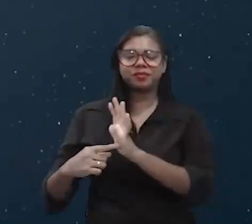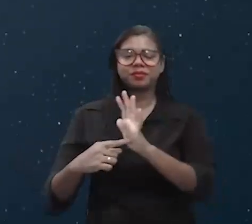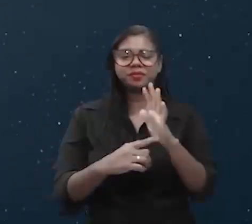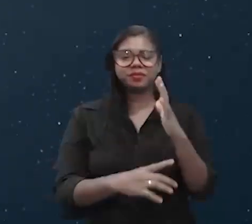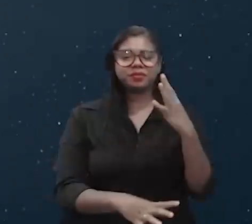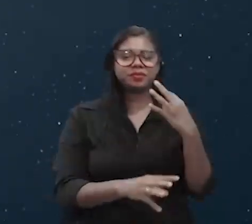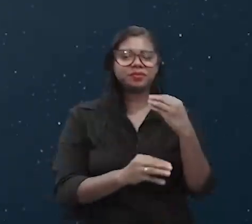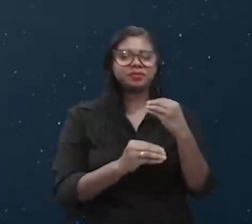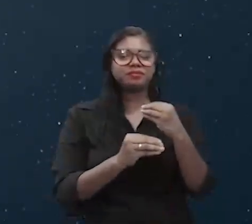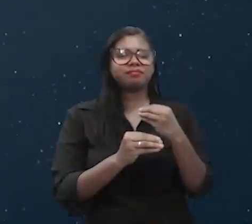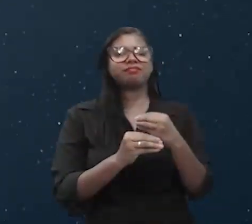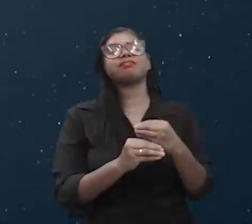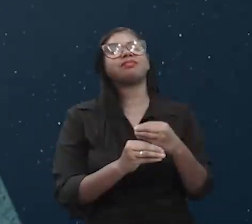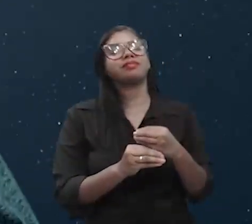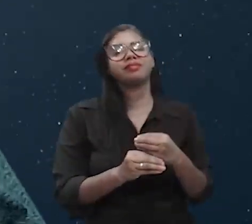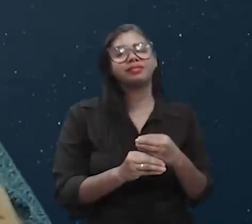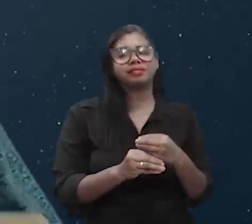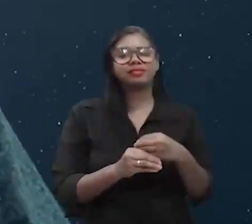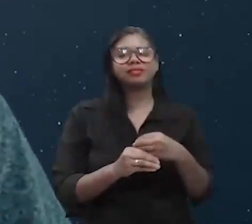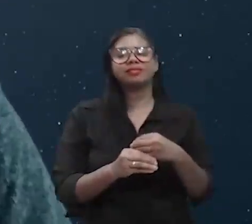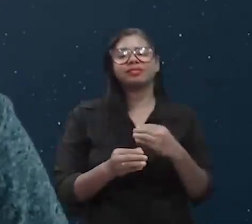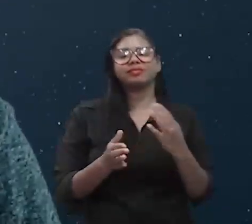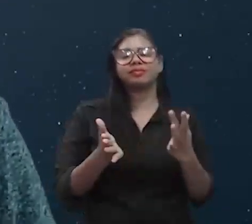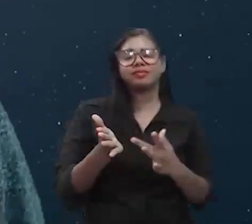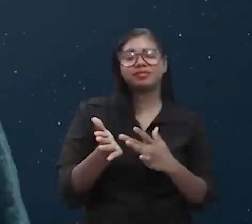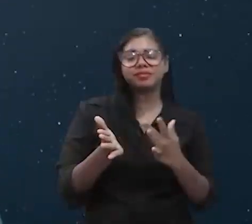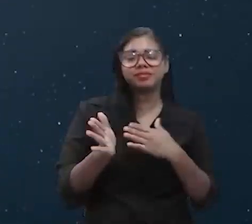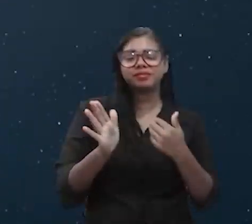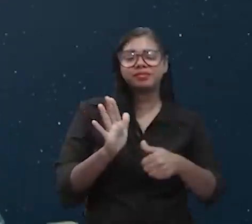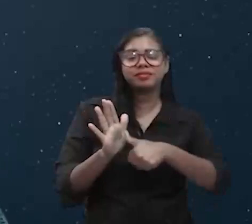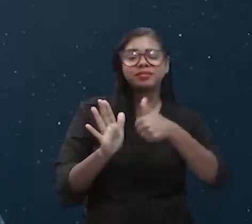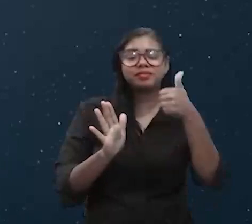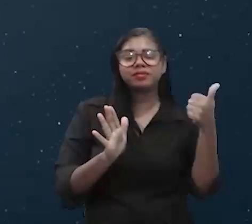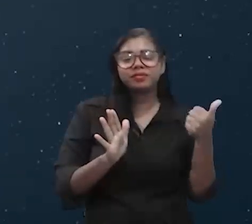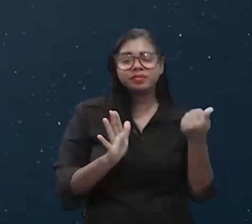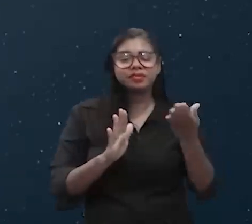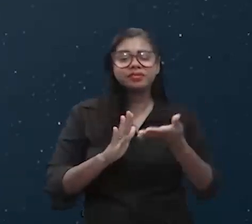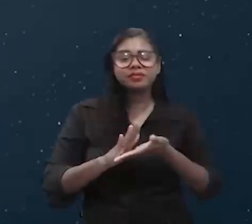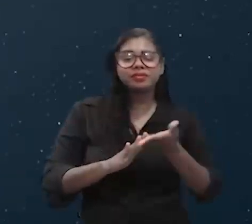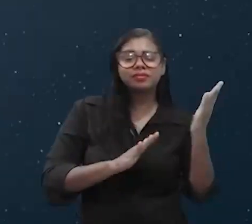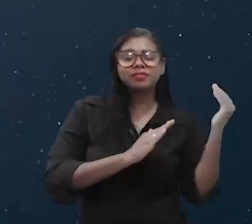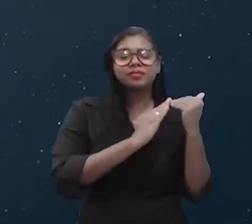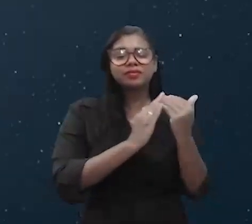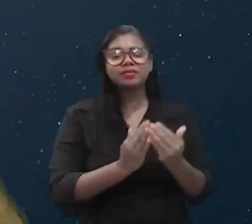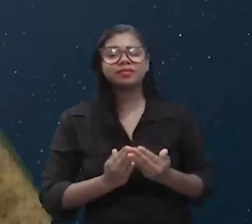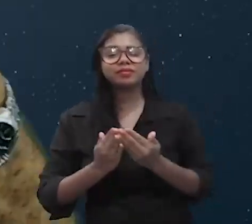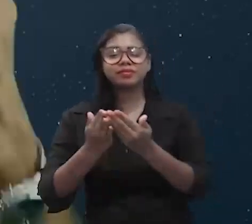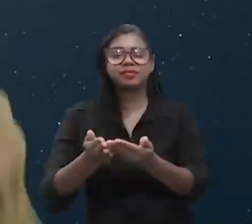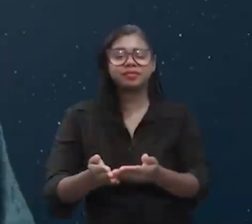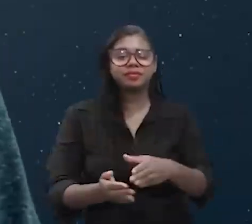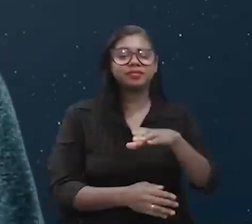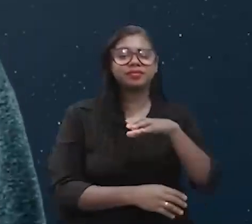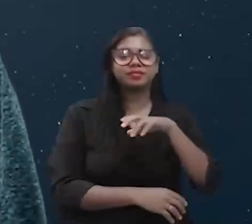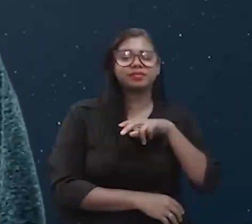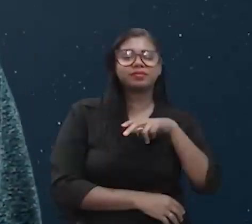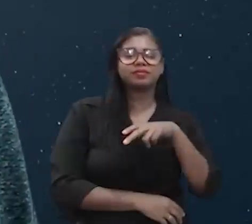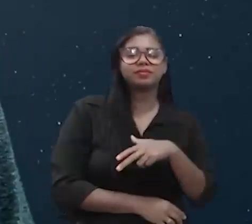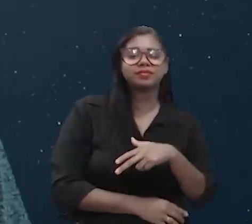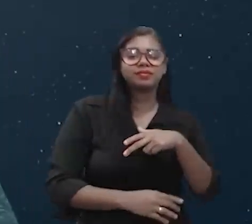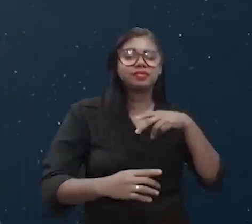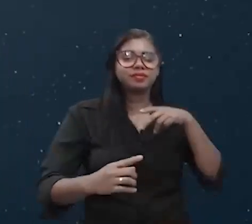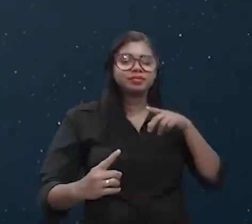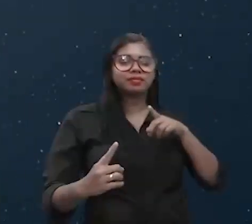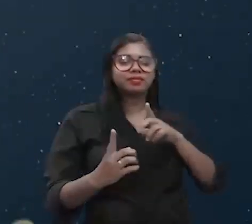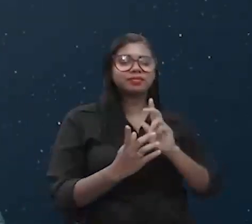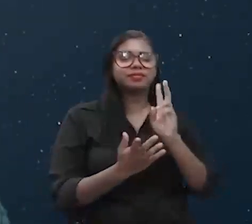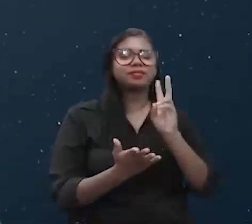nos cronistas, nos primeiros viajantes, nos navegadores portugueses, o confronto com os índios, né,